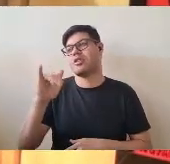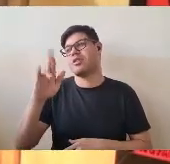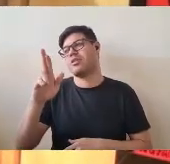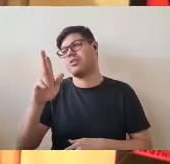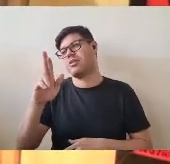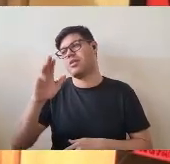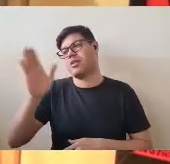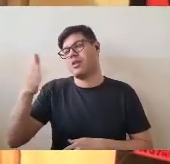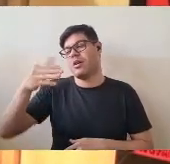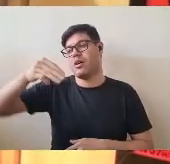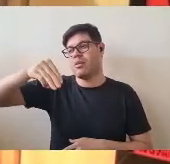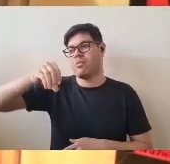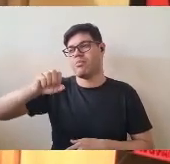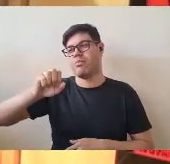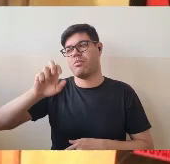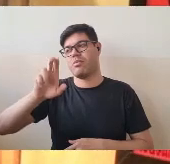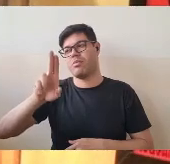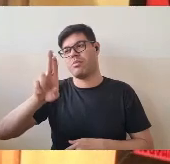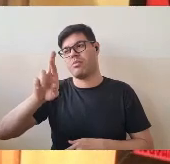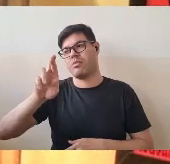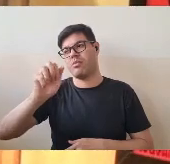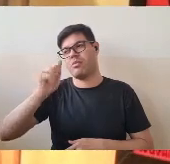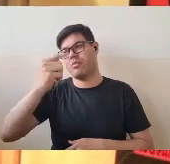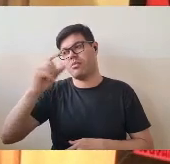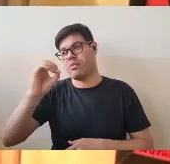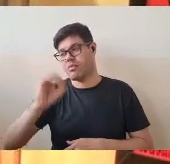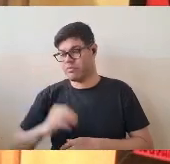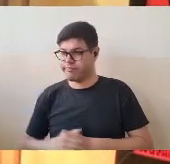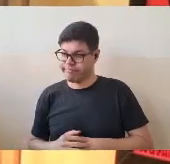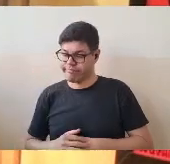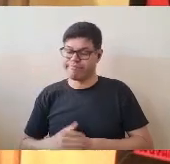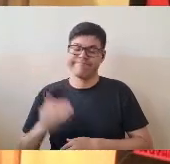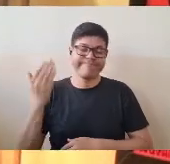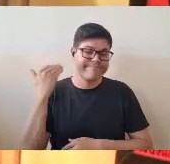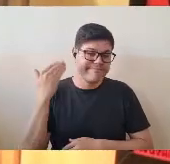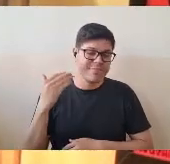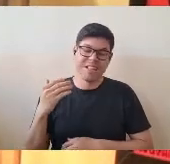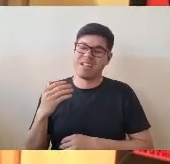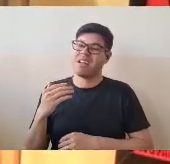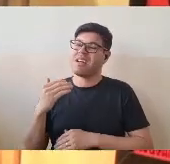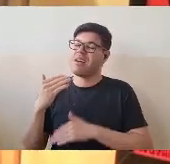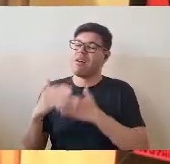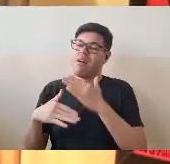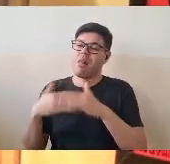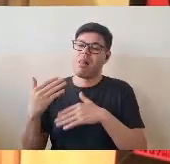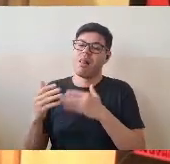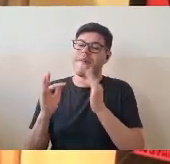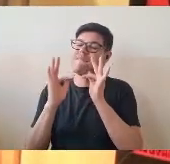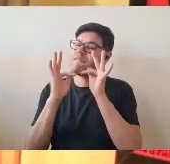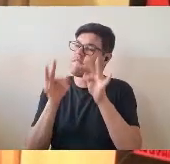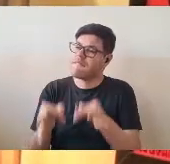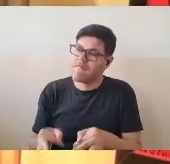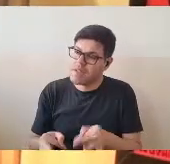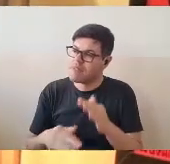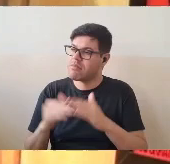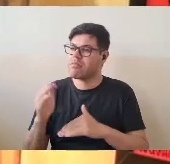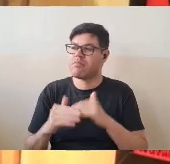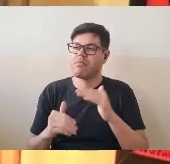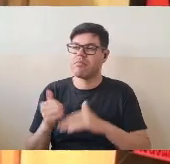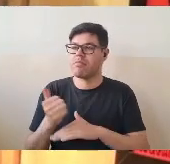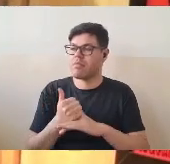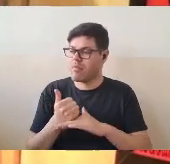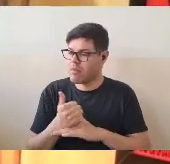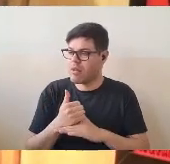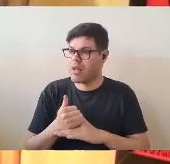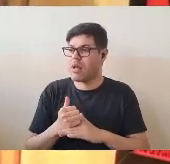cuidado de mim quando criança. Sim, sim. Só que eu já estava fim de carreira, atendendo muito pouco. Aí um dia eu consegui levar na chácara dele,